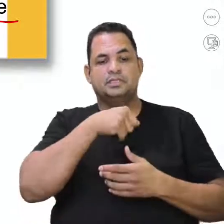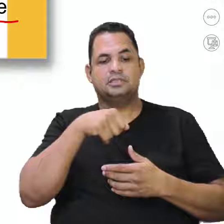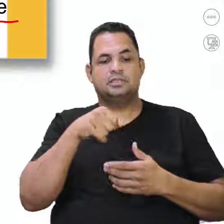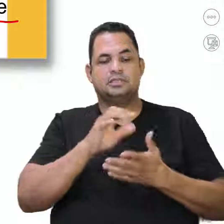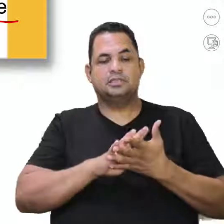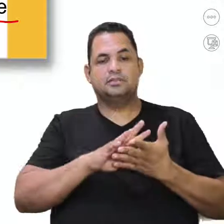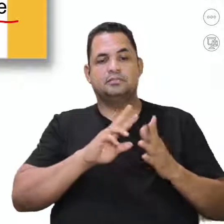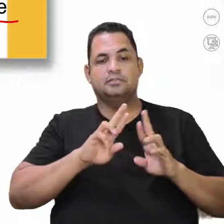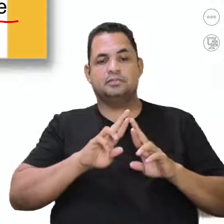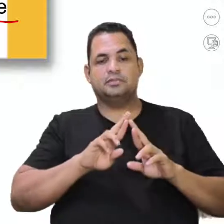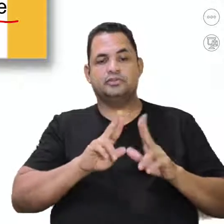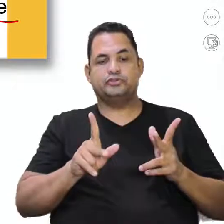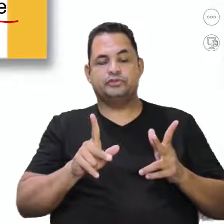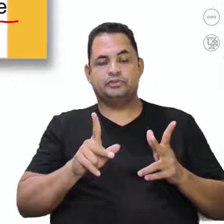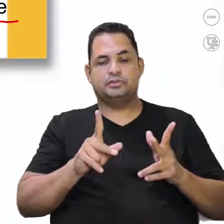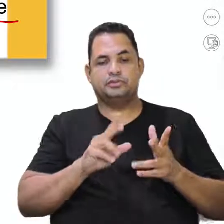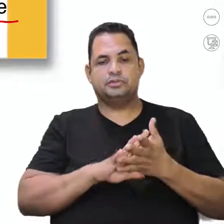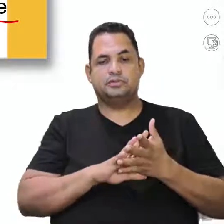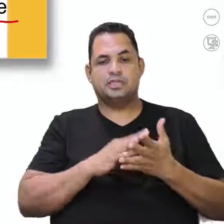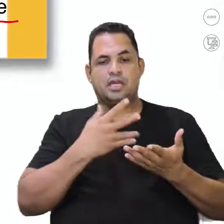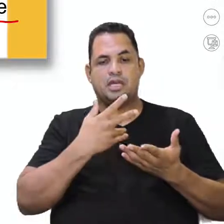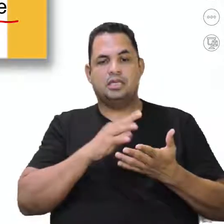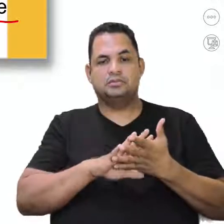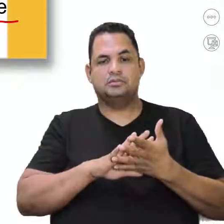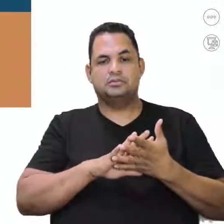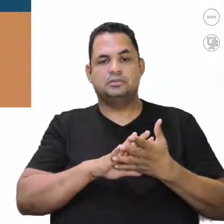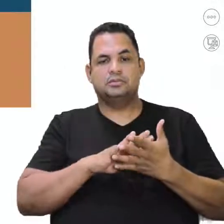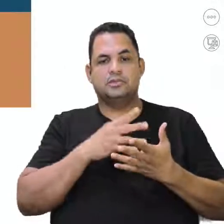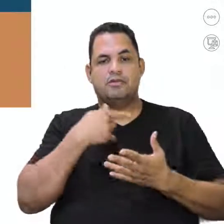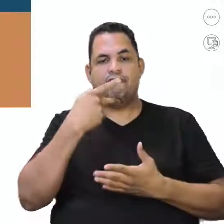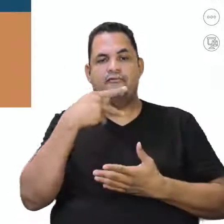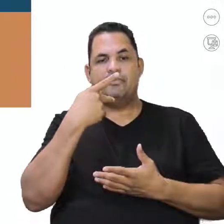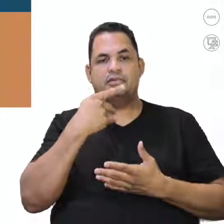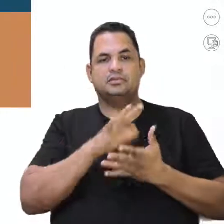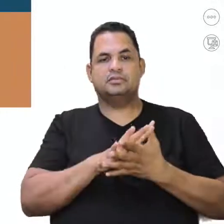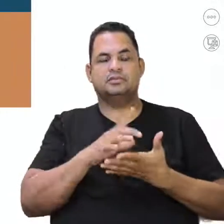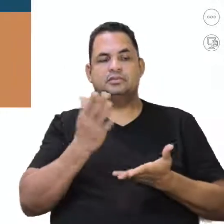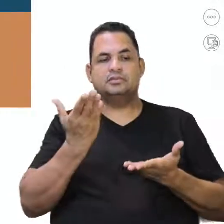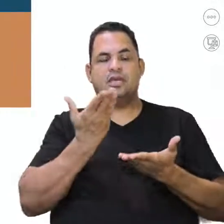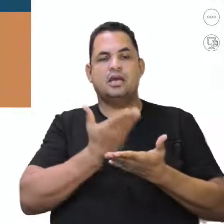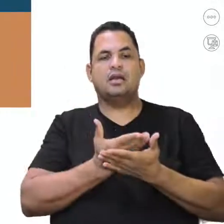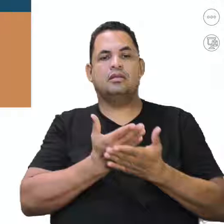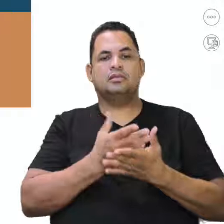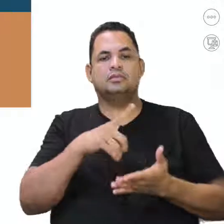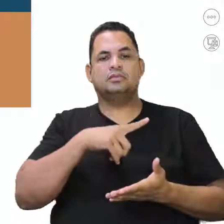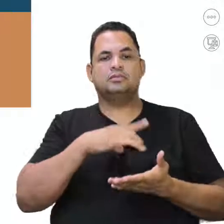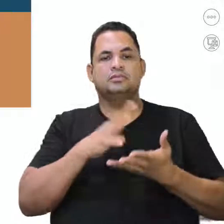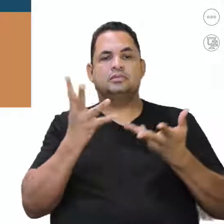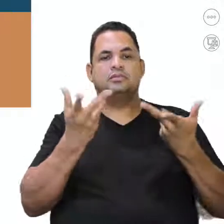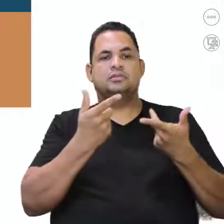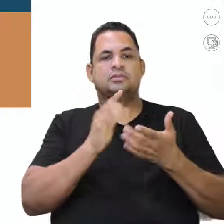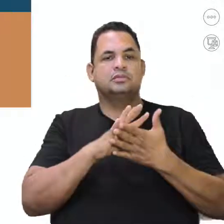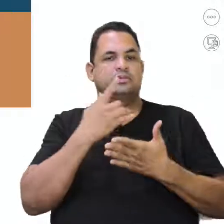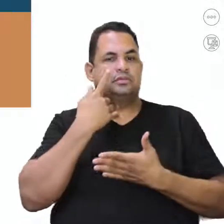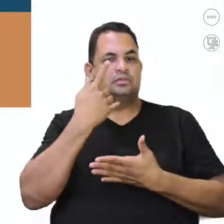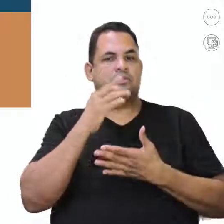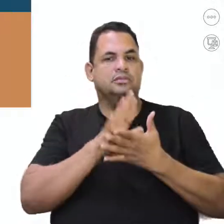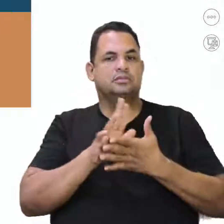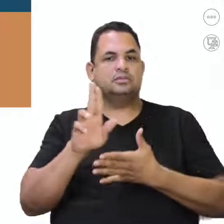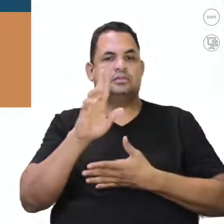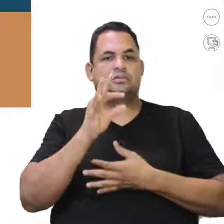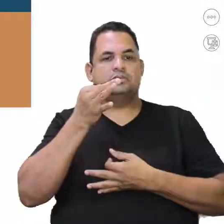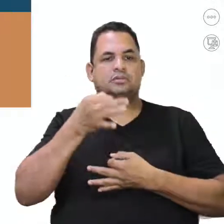né? A diferença é bem pequena. Vamos seguir porque toda aula tem uma habilidade. A de hoje é o quê? Identificar ou fazer